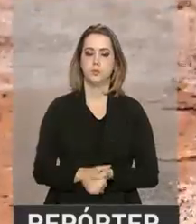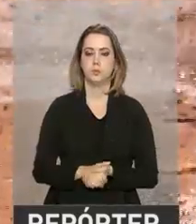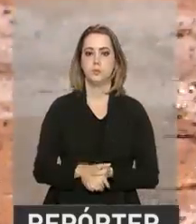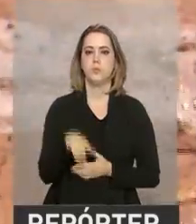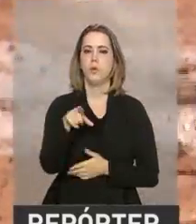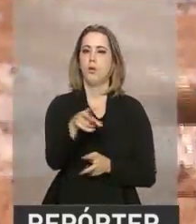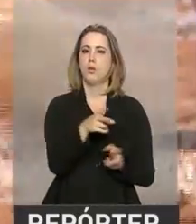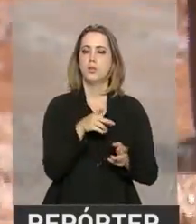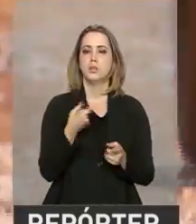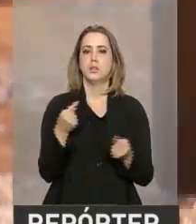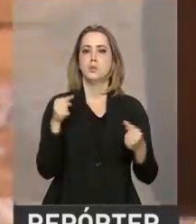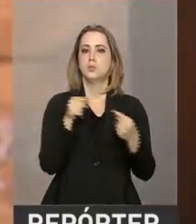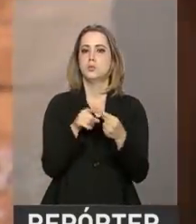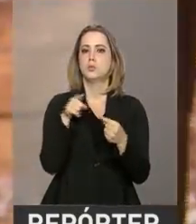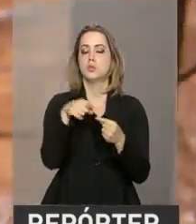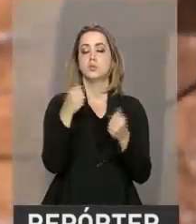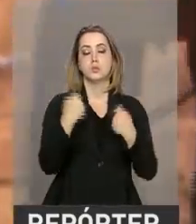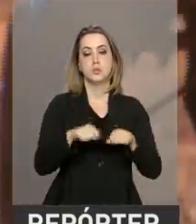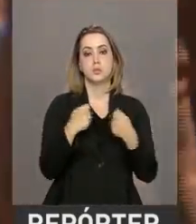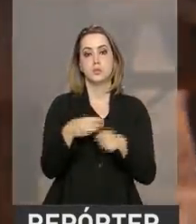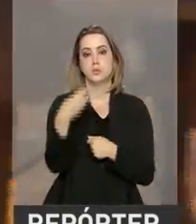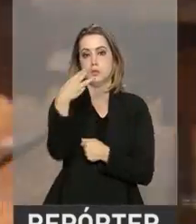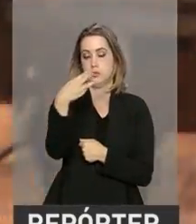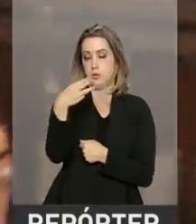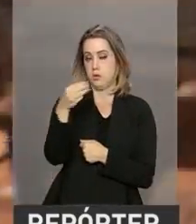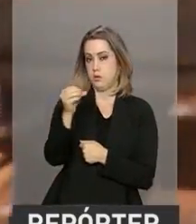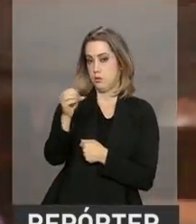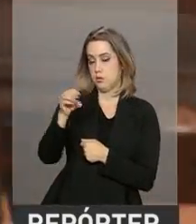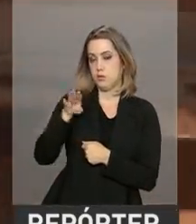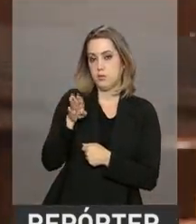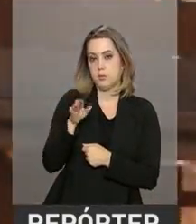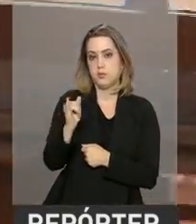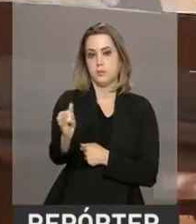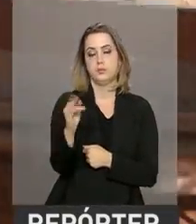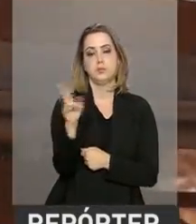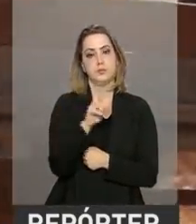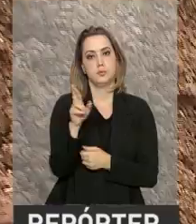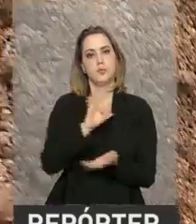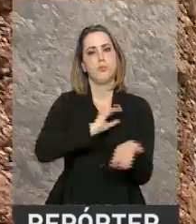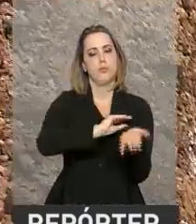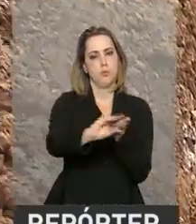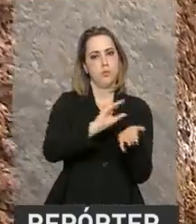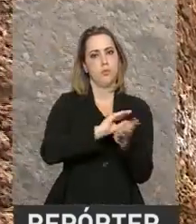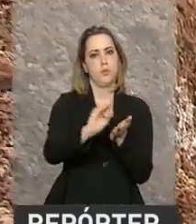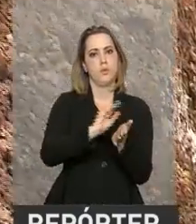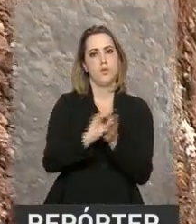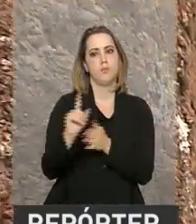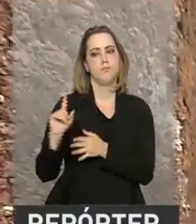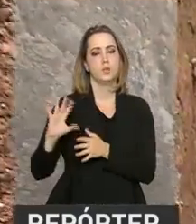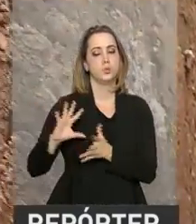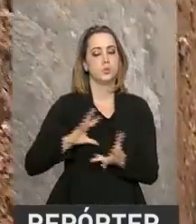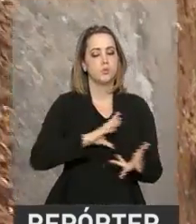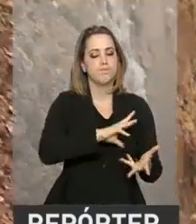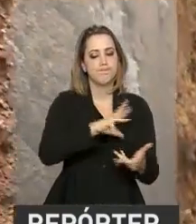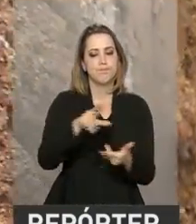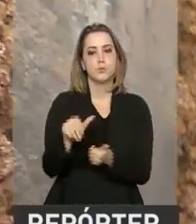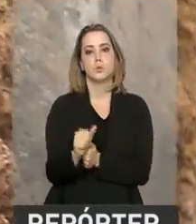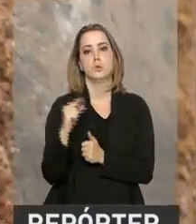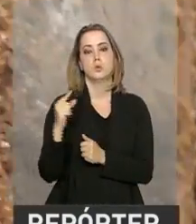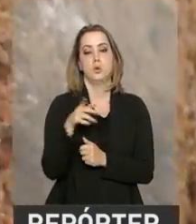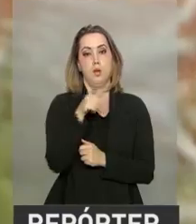é que sejam necessários pelo menos 300 bilhões de reais de investimentos para universalizar o abastecimento